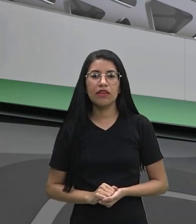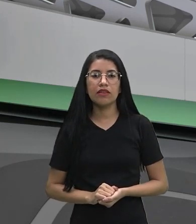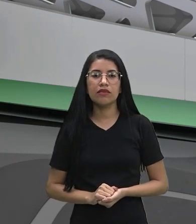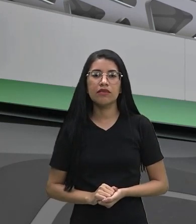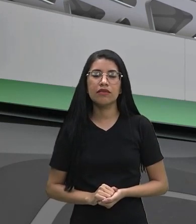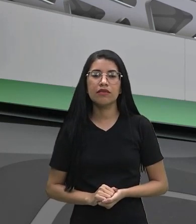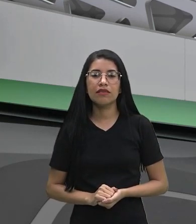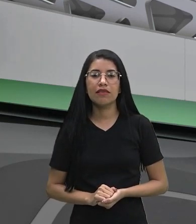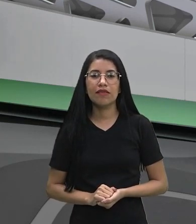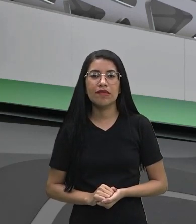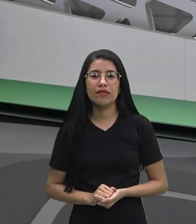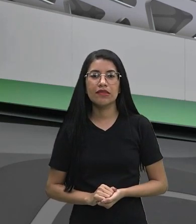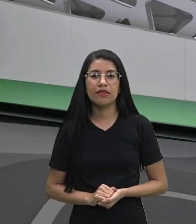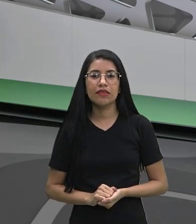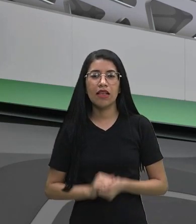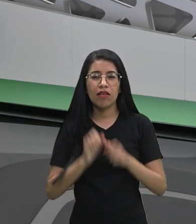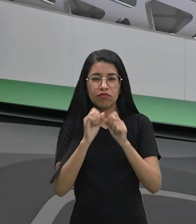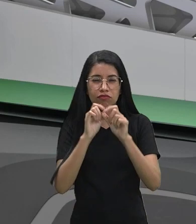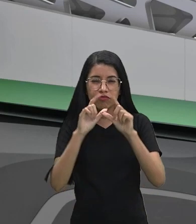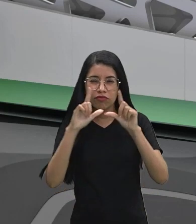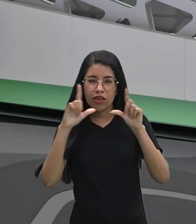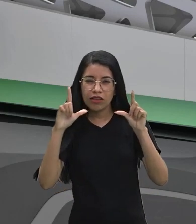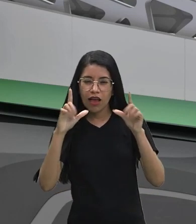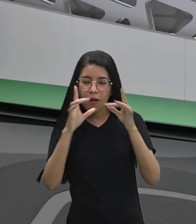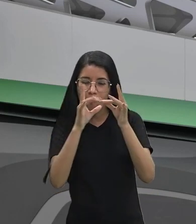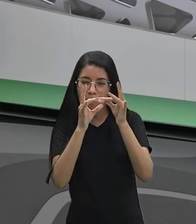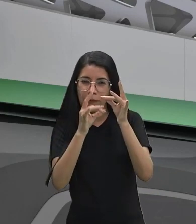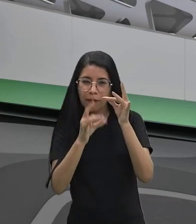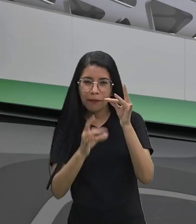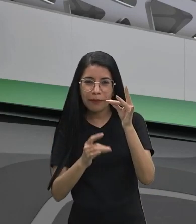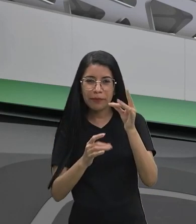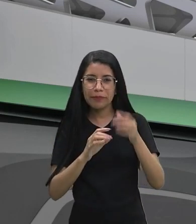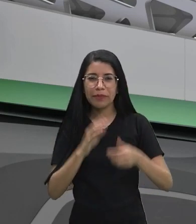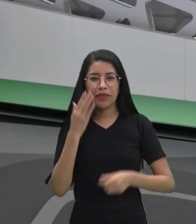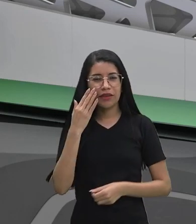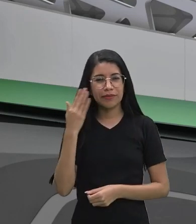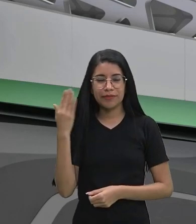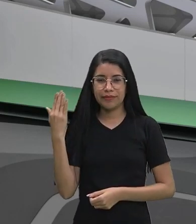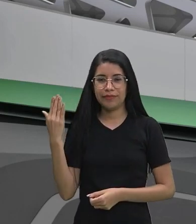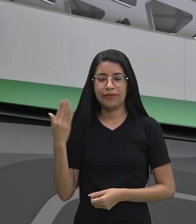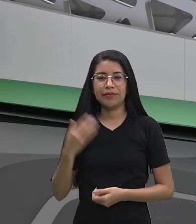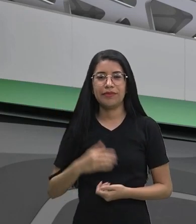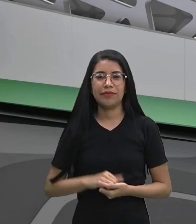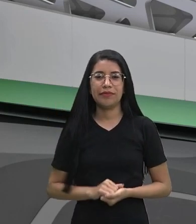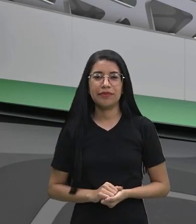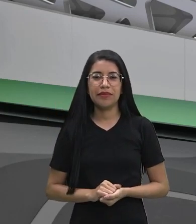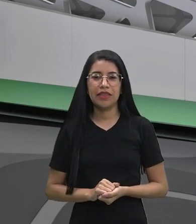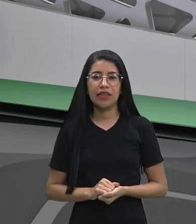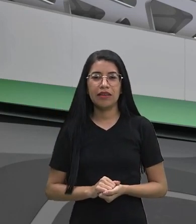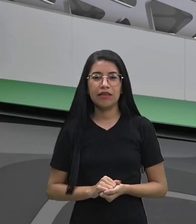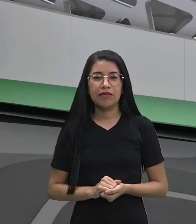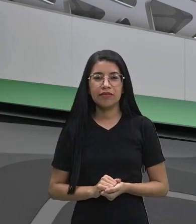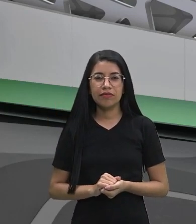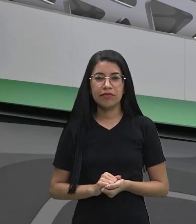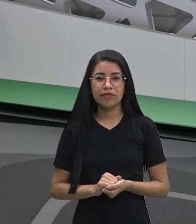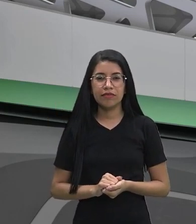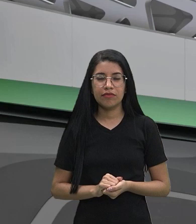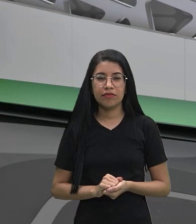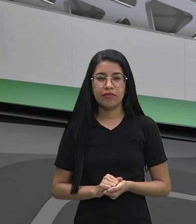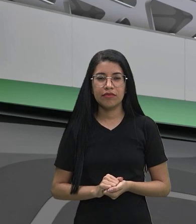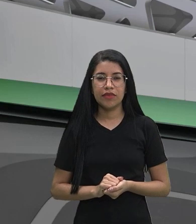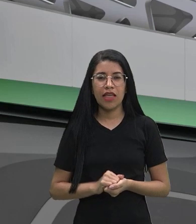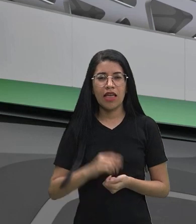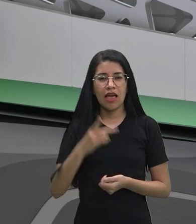Vou aumentar aqui, que é pra gente ver. Aqui, ó, eu tenho parede celular, tá?